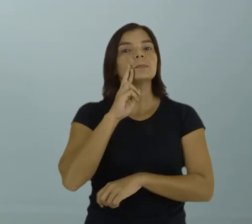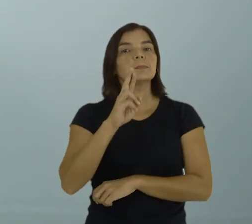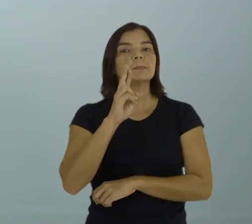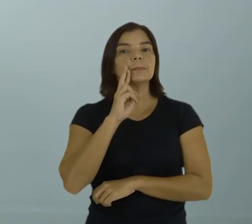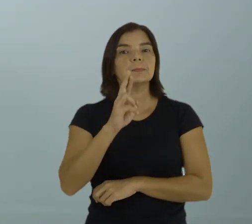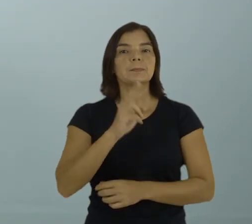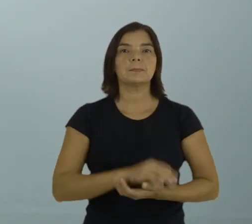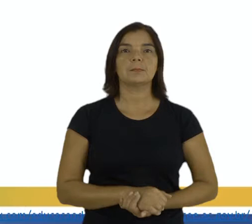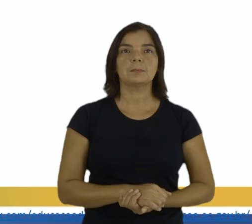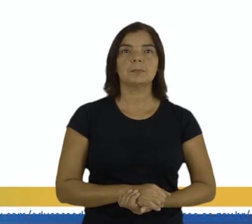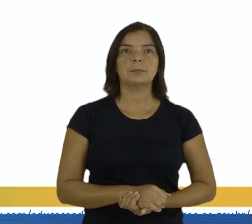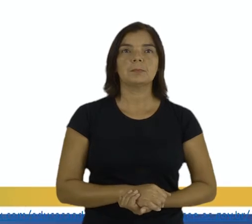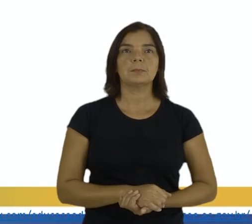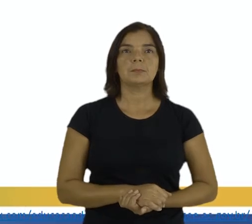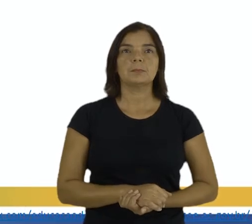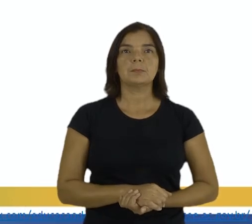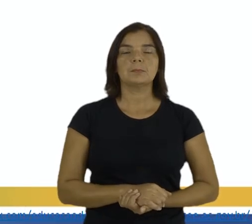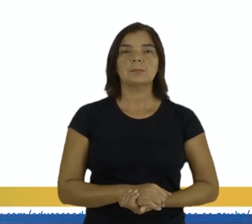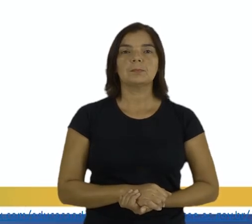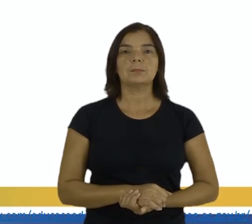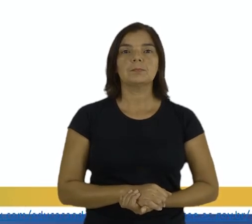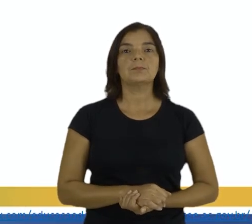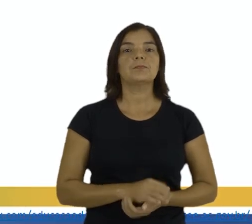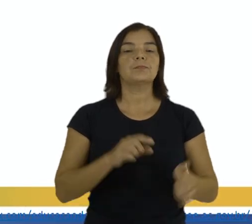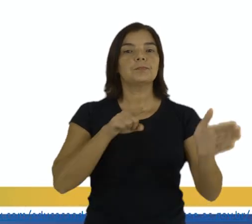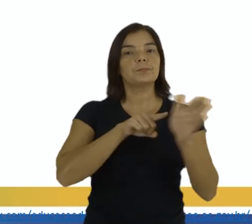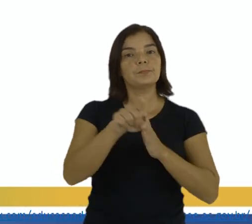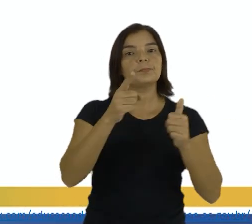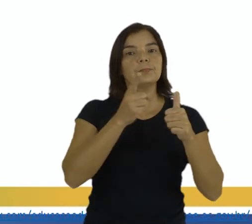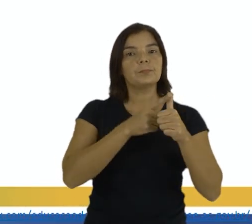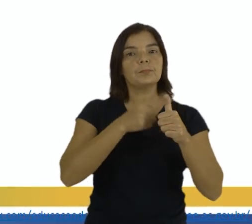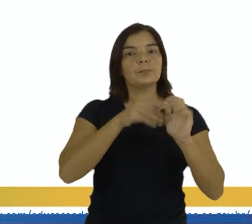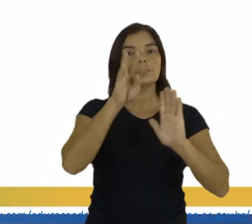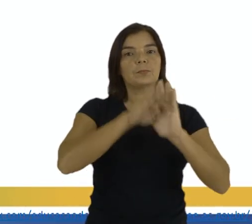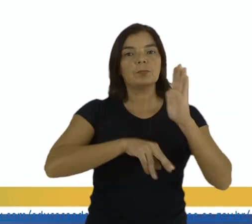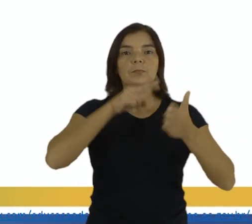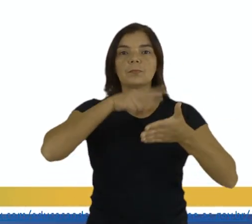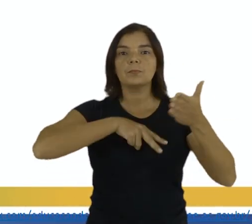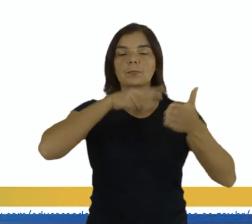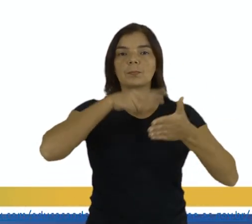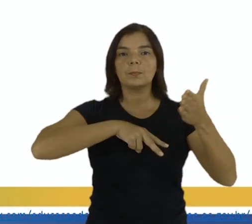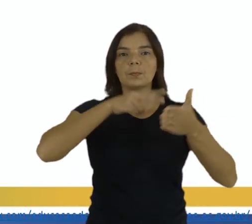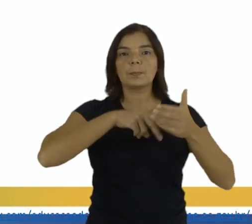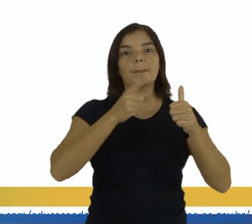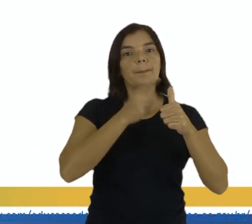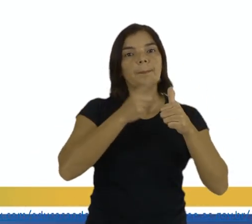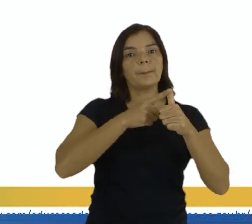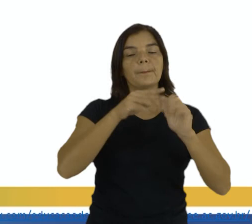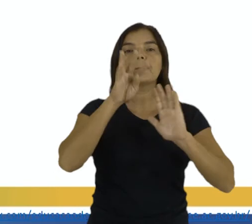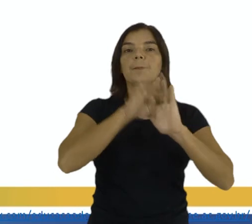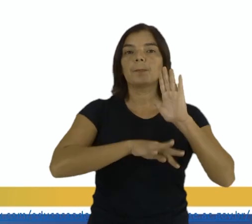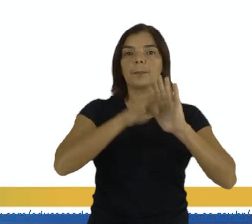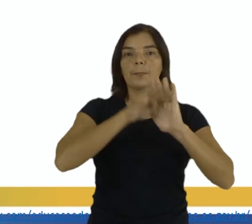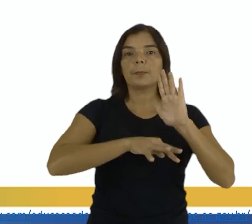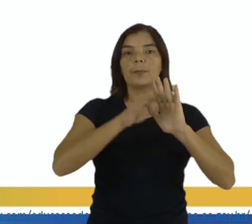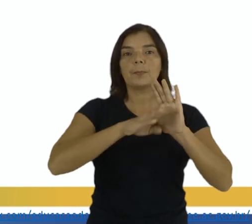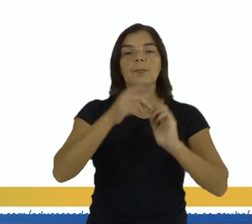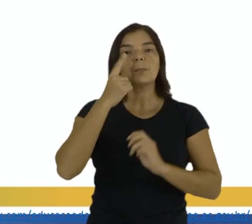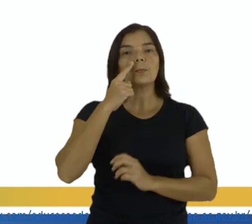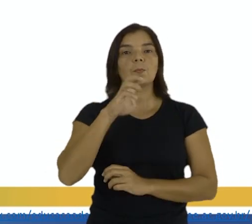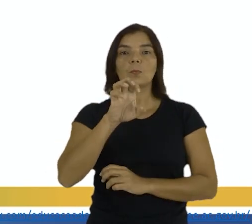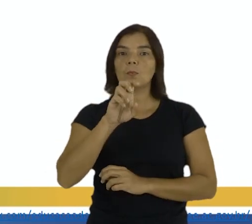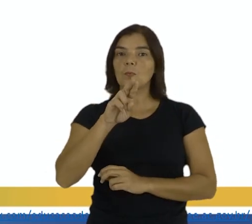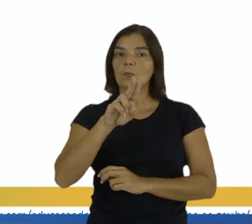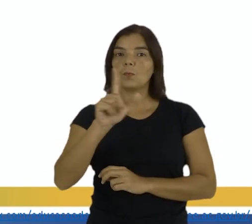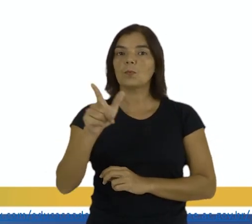atividade? Olha só, questão 1, o primeiro texto que você leu. Nesse primeiro texto que a gente leu, o eu lírico